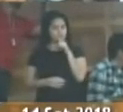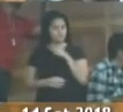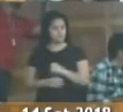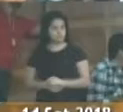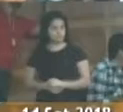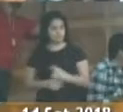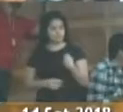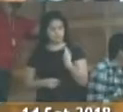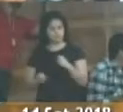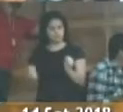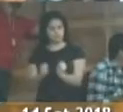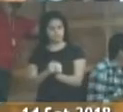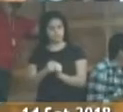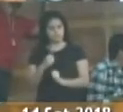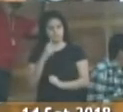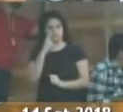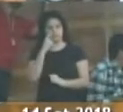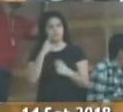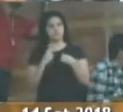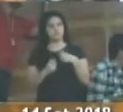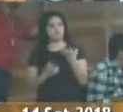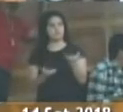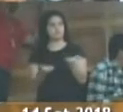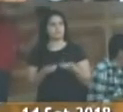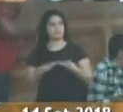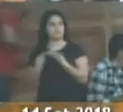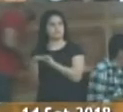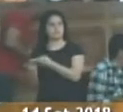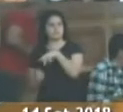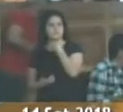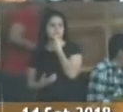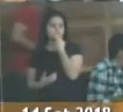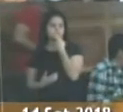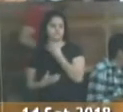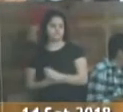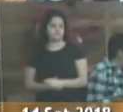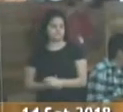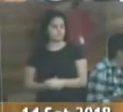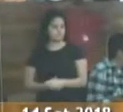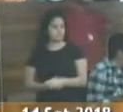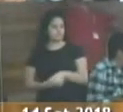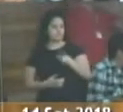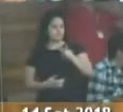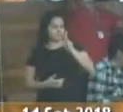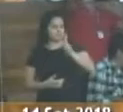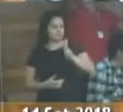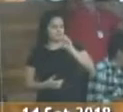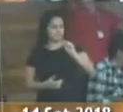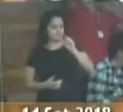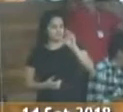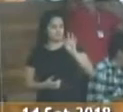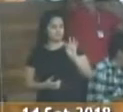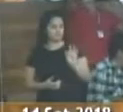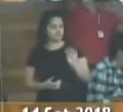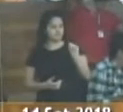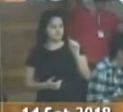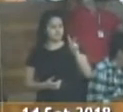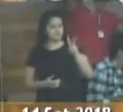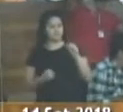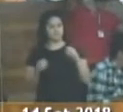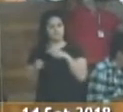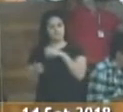Estamos juntos. Quero passar, então, a palavra ao senhor Gustavo Berna. Vou passar para que ele possa